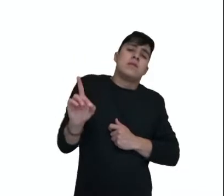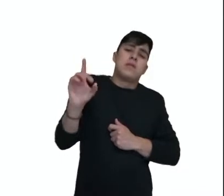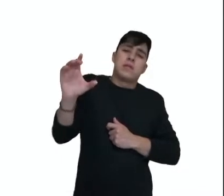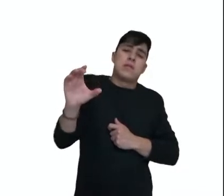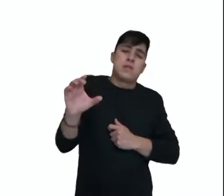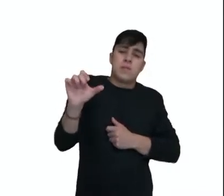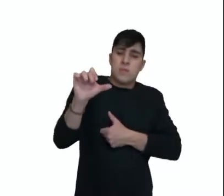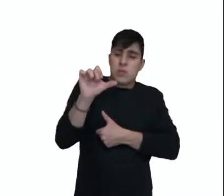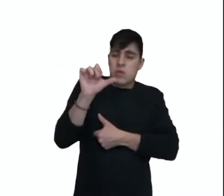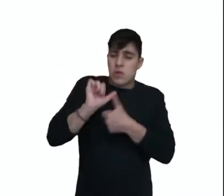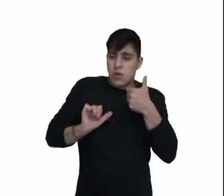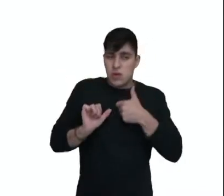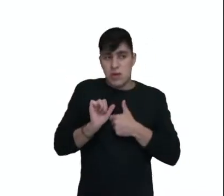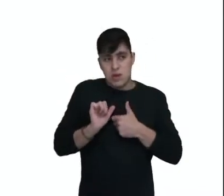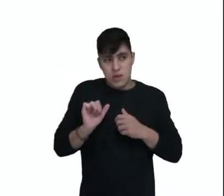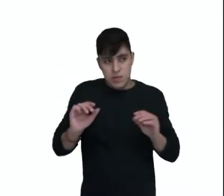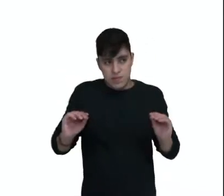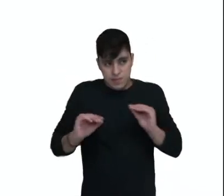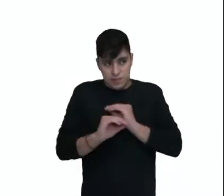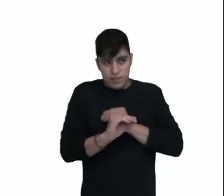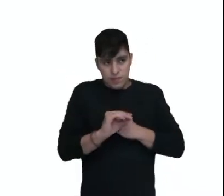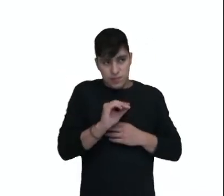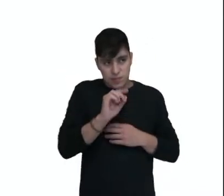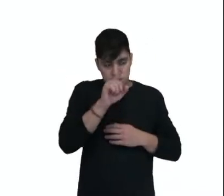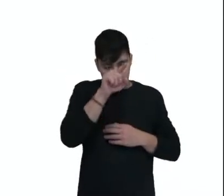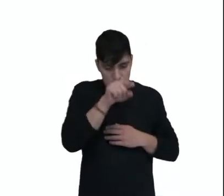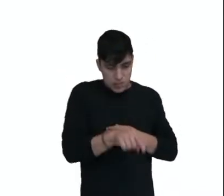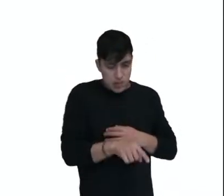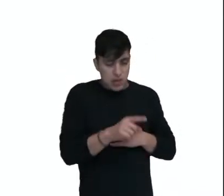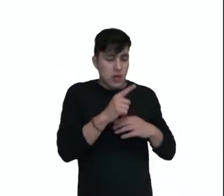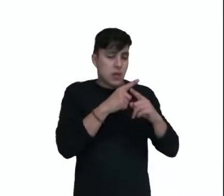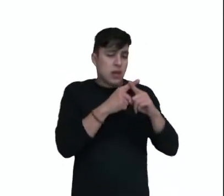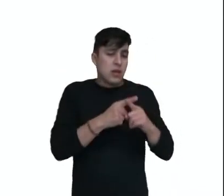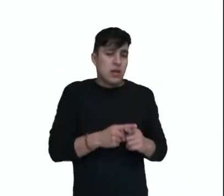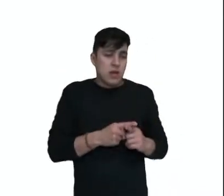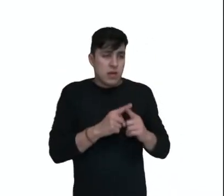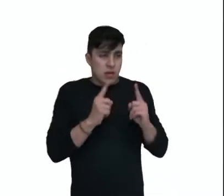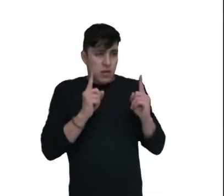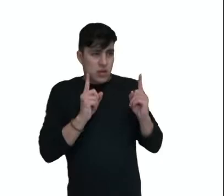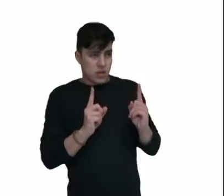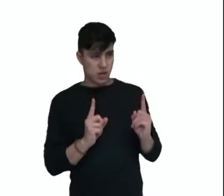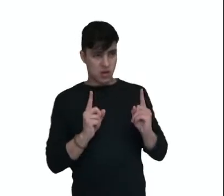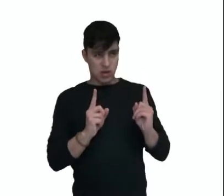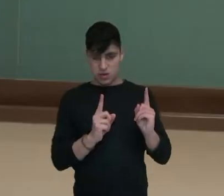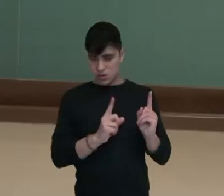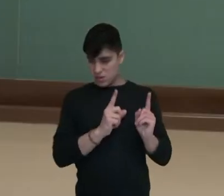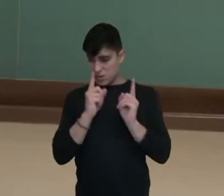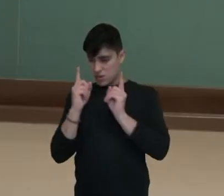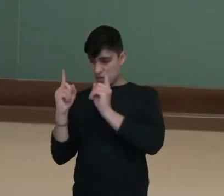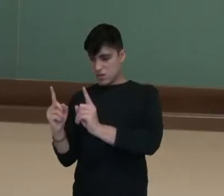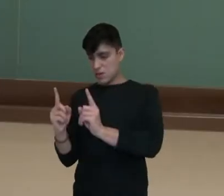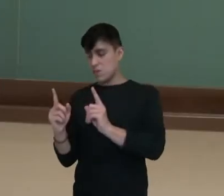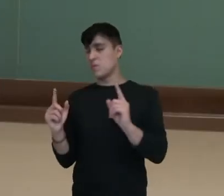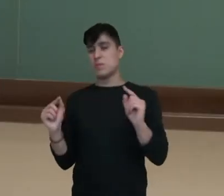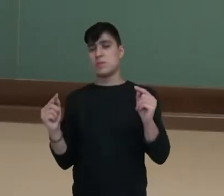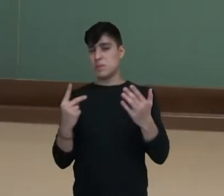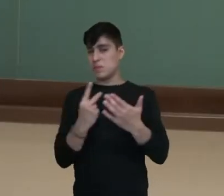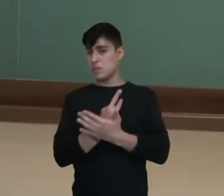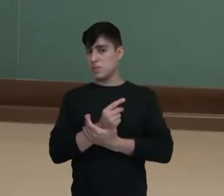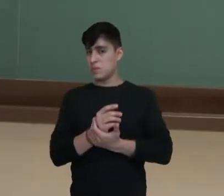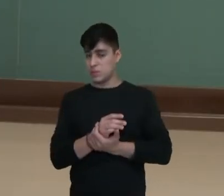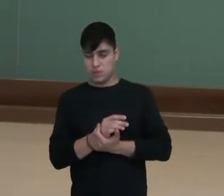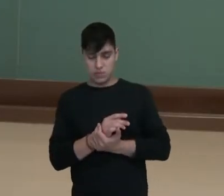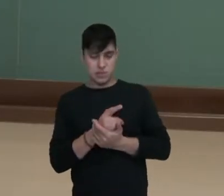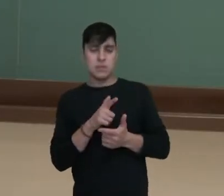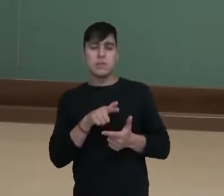C. Translocação, olha, esse conjunto de genes translocou, foi lá para o outro lado. O que acontece? Qual